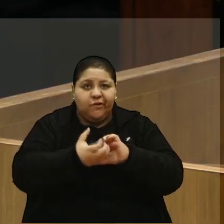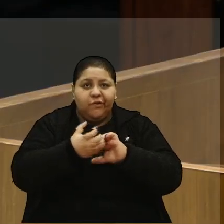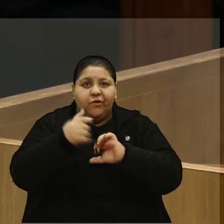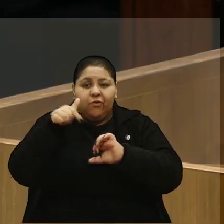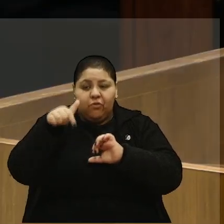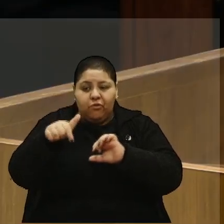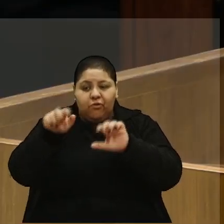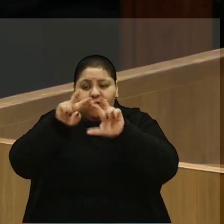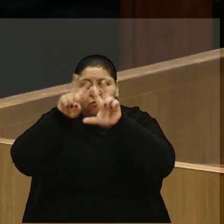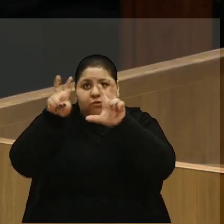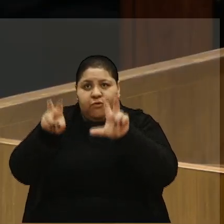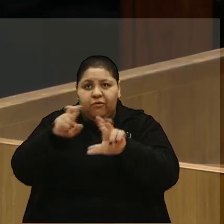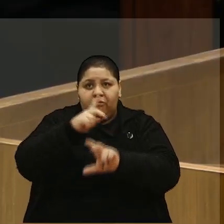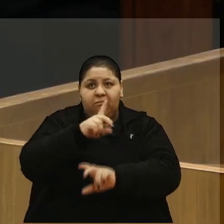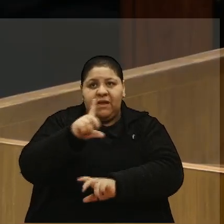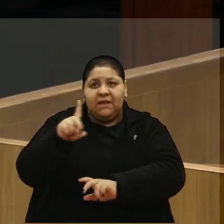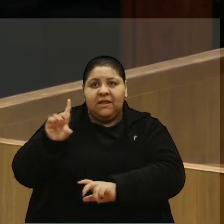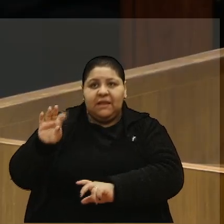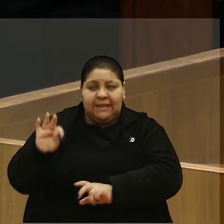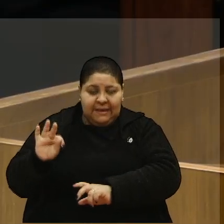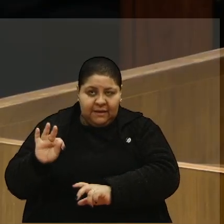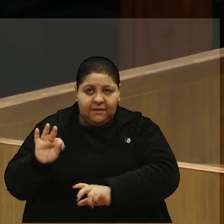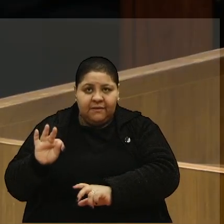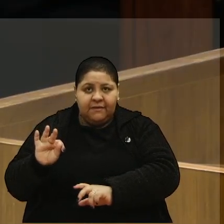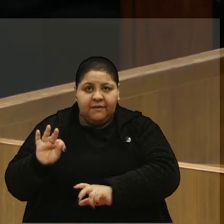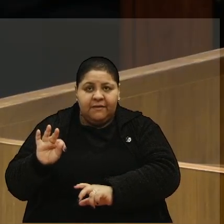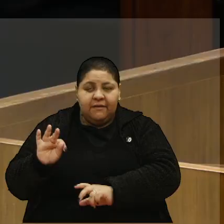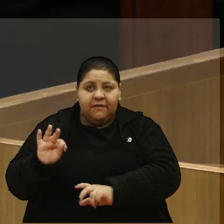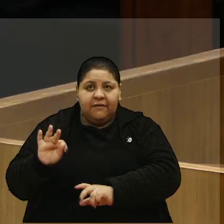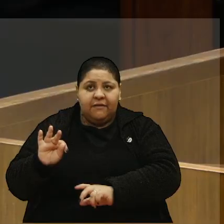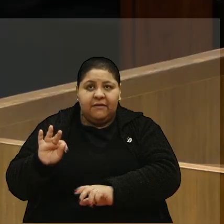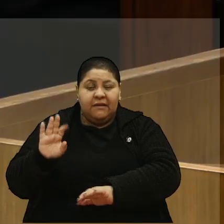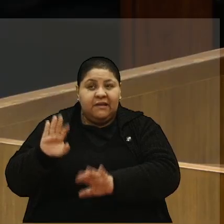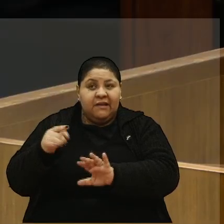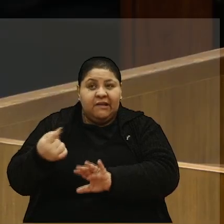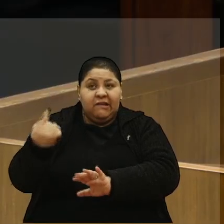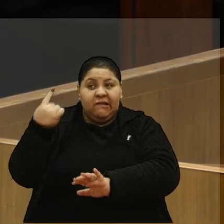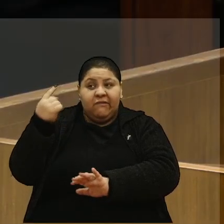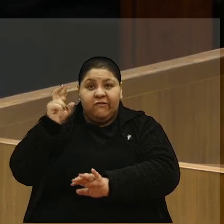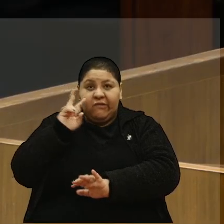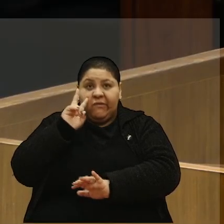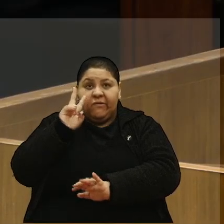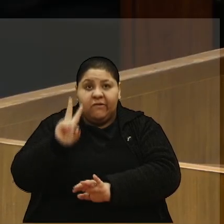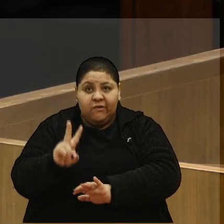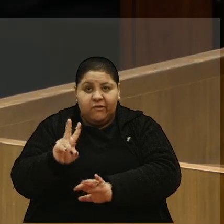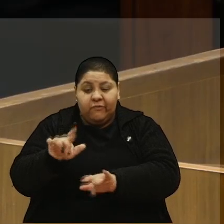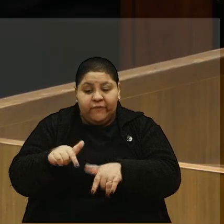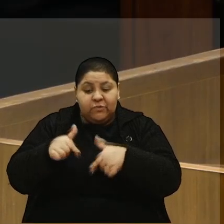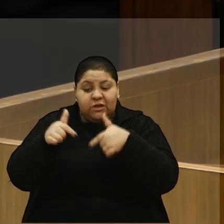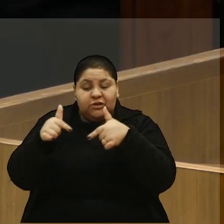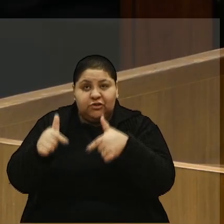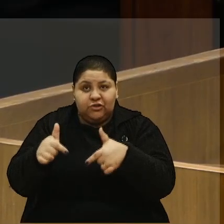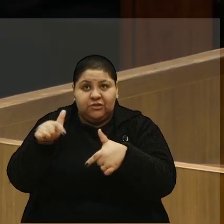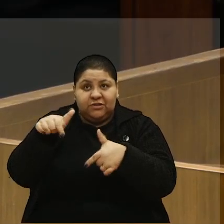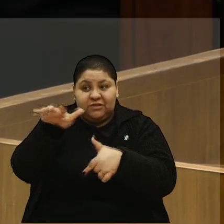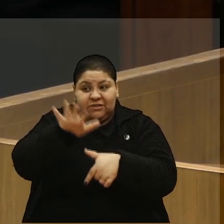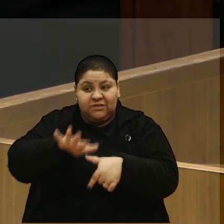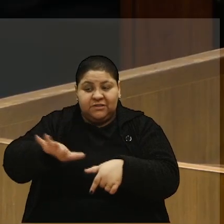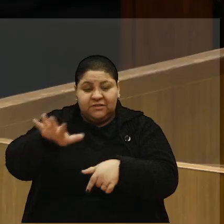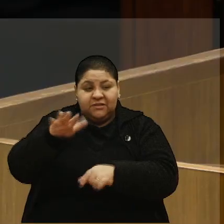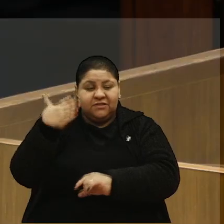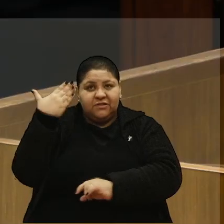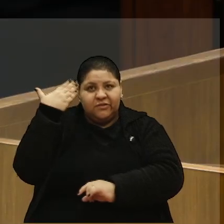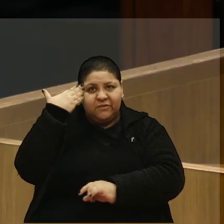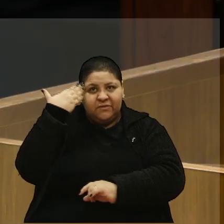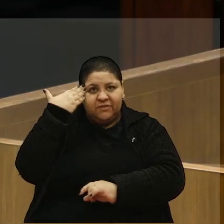bandeiras do PDT. Muitas vezes no passado vimos muitas ações nessa área, sabemos que